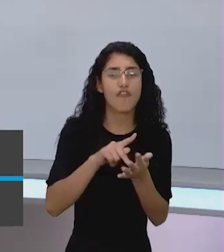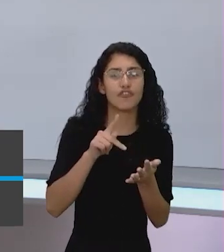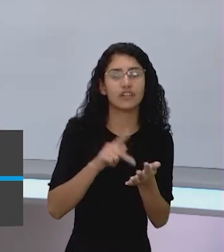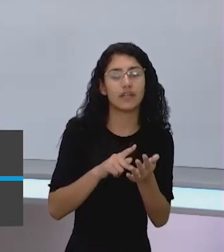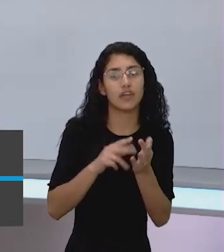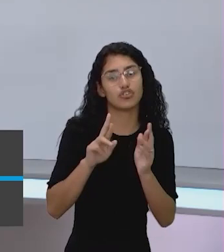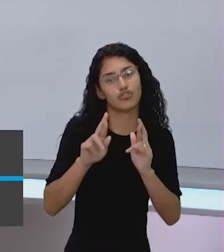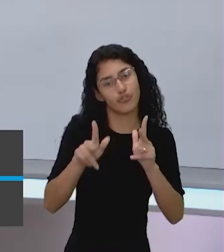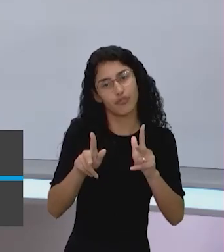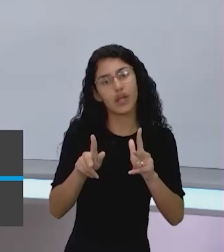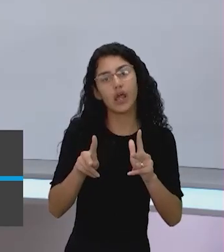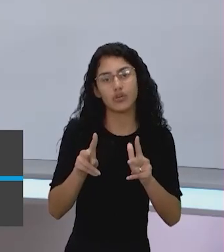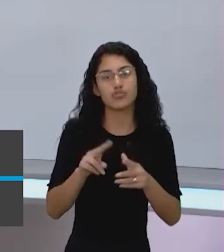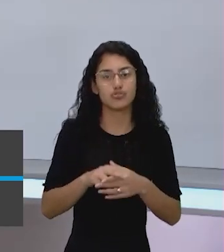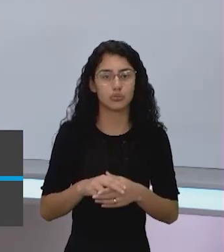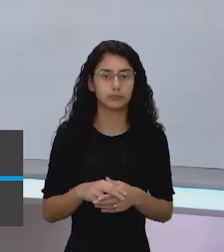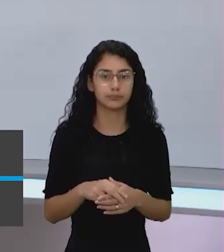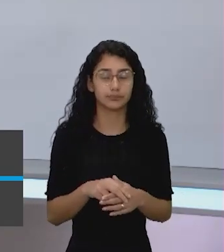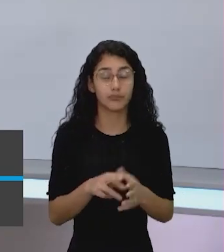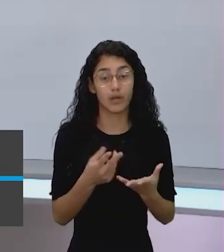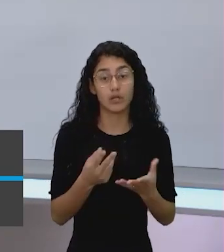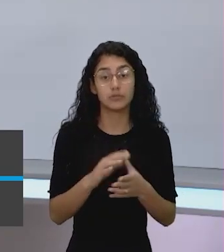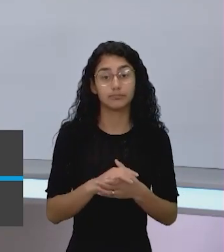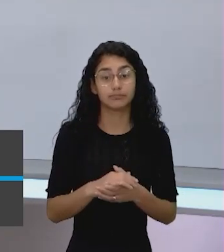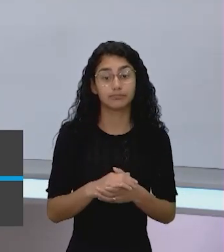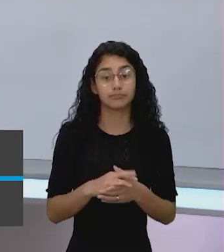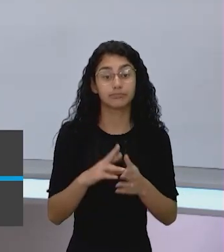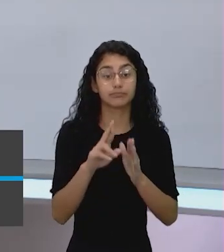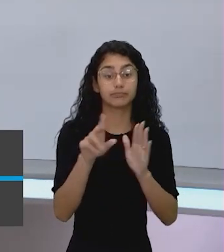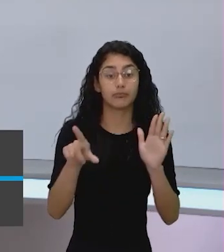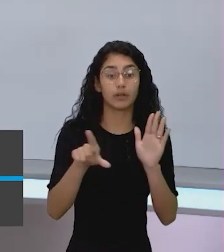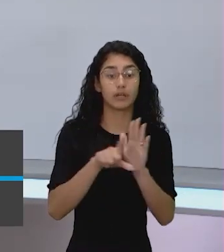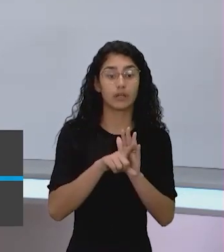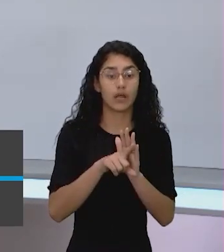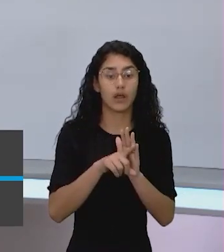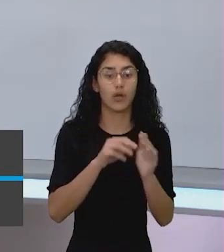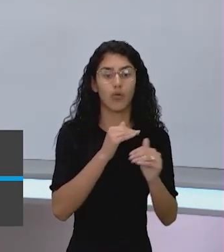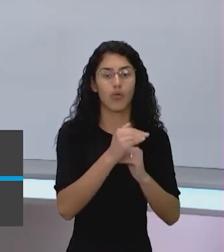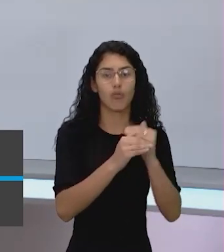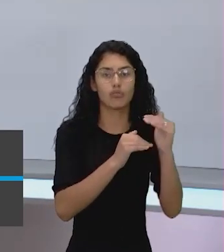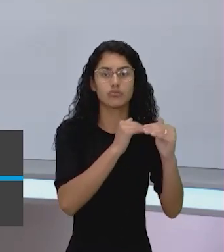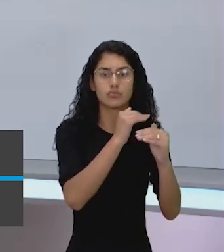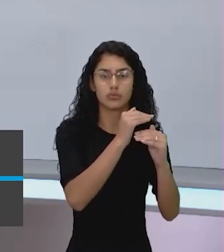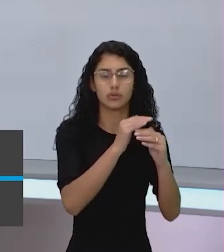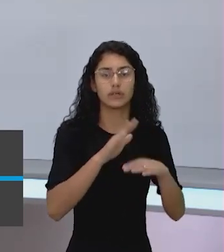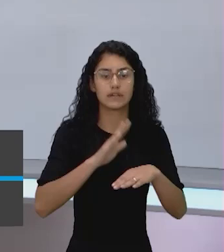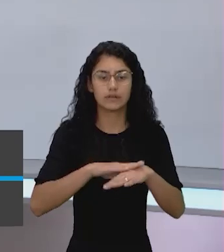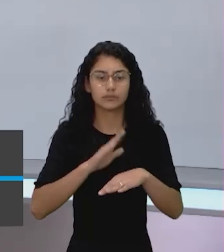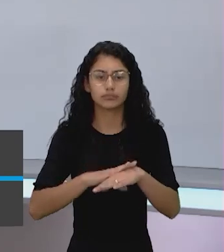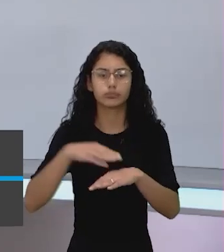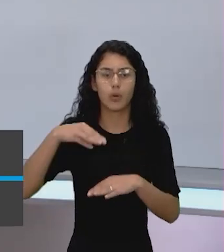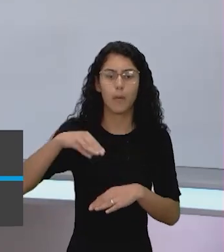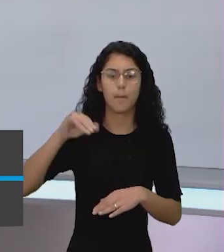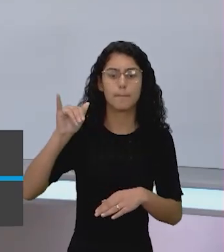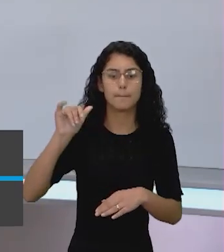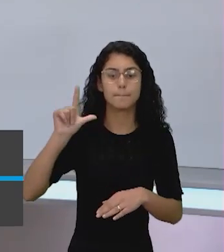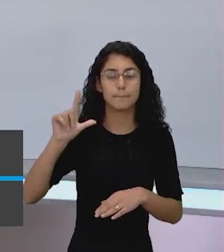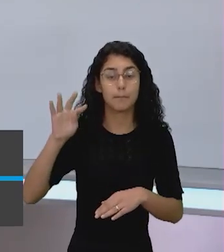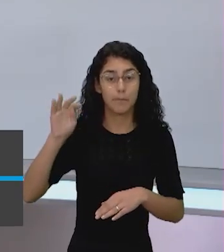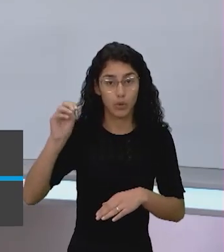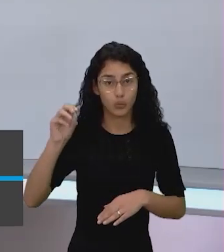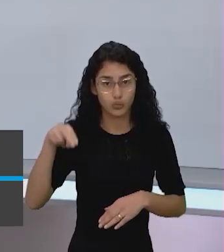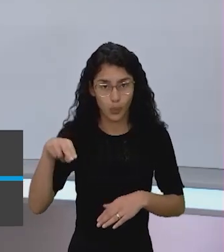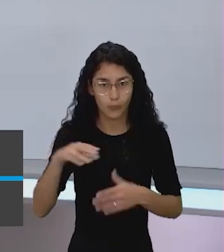outra forma, né? E uma dessas lentes foi construída, foi fabricada por Milton Santos, porque ele nos proporciona